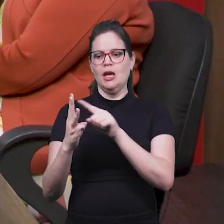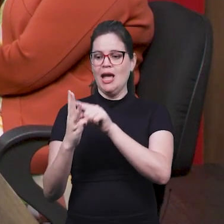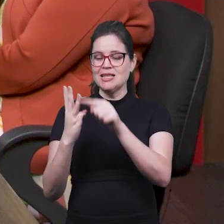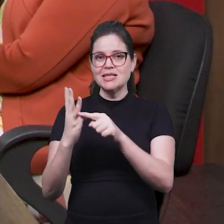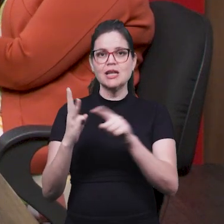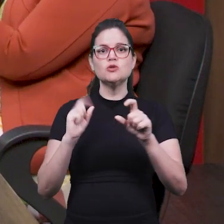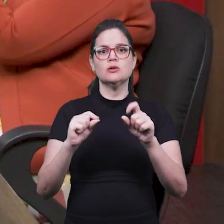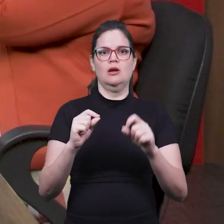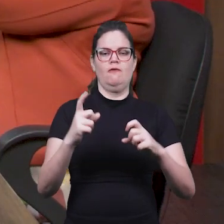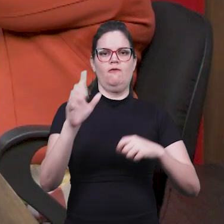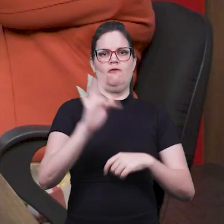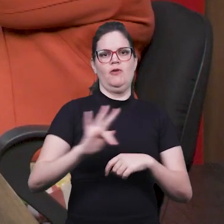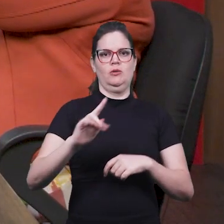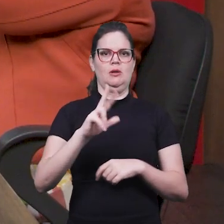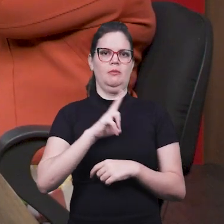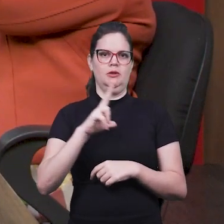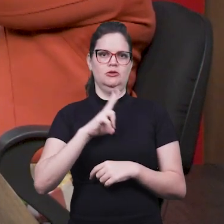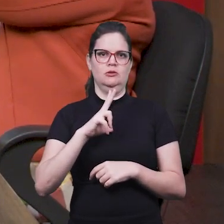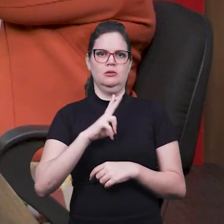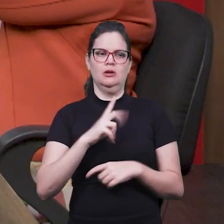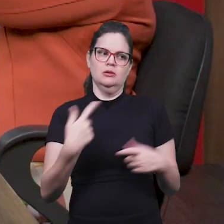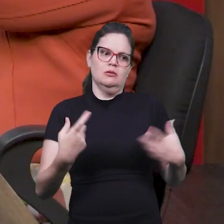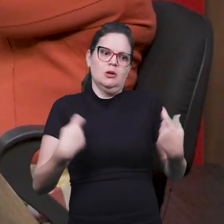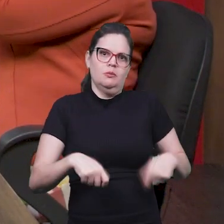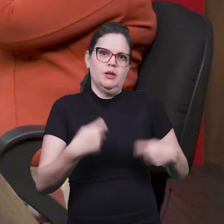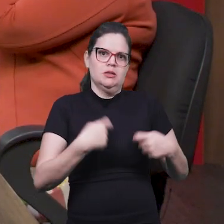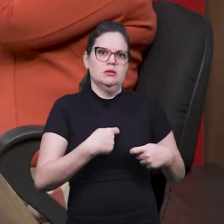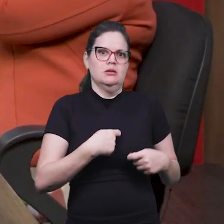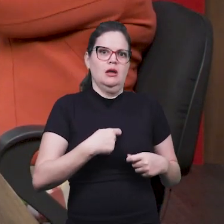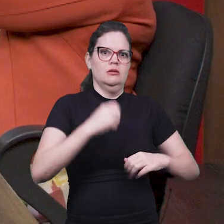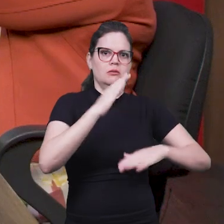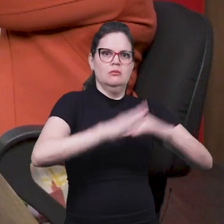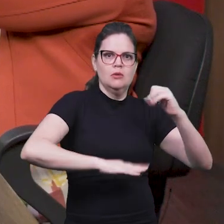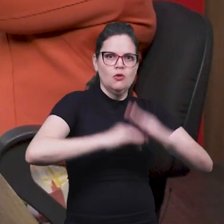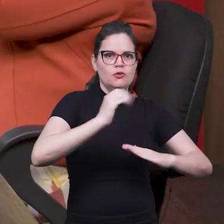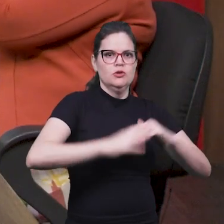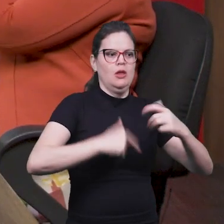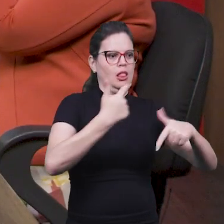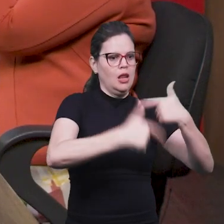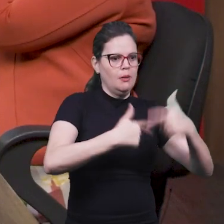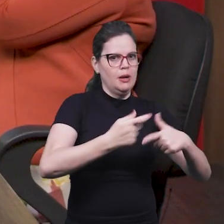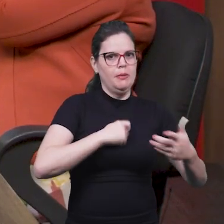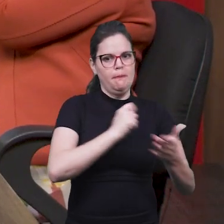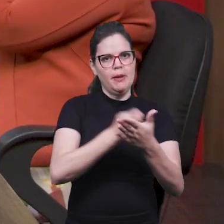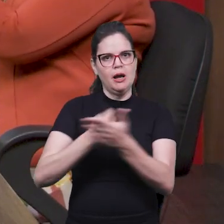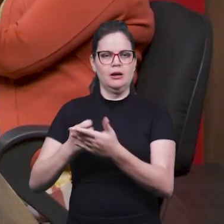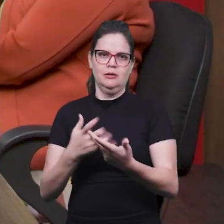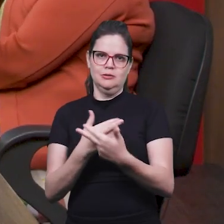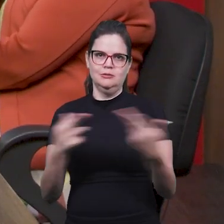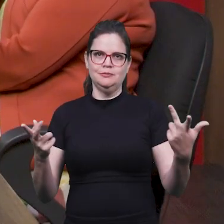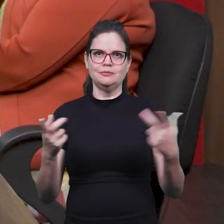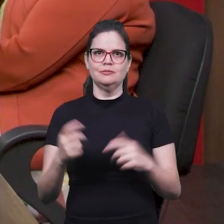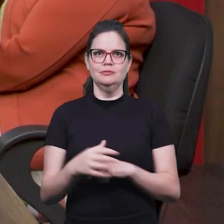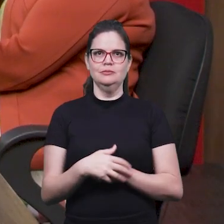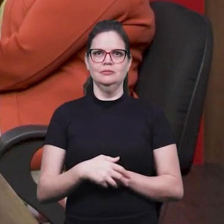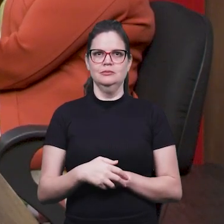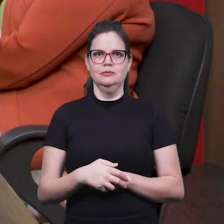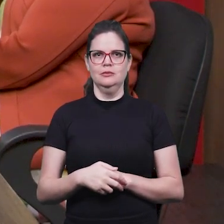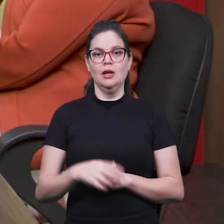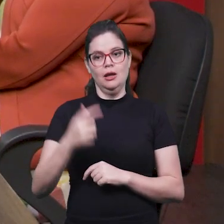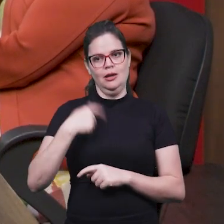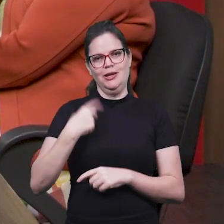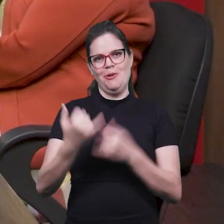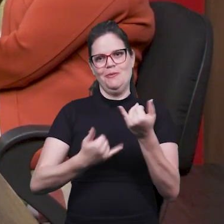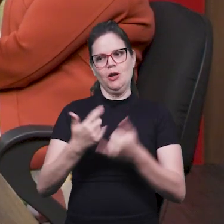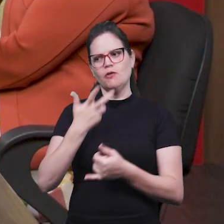Então, eu tive que ganhar dinheiro para poder bancá-las, né? Então, eu sempre brinco com elas, eu tenho que ter os royalties daquilo que eu fiz. Então,